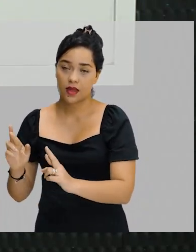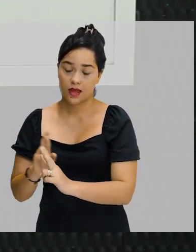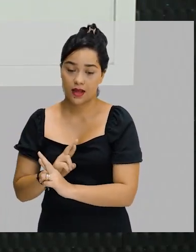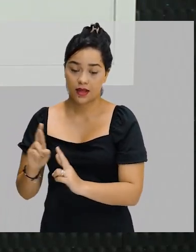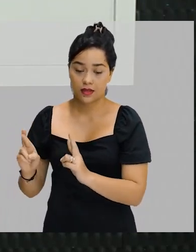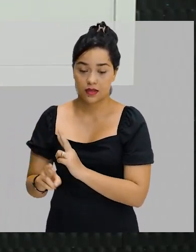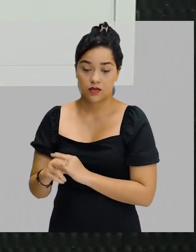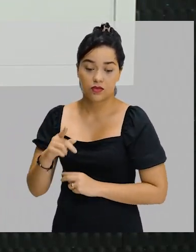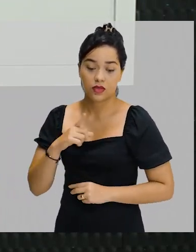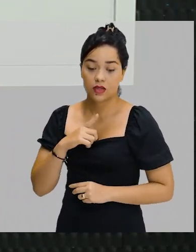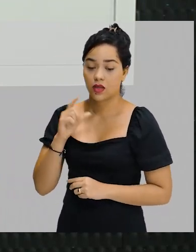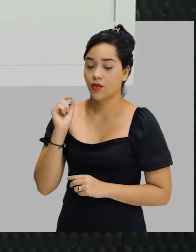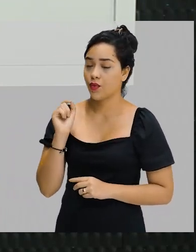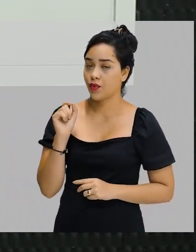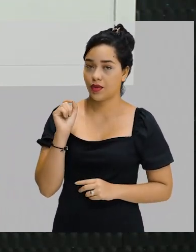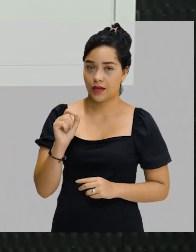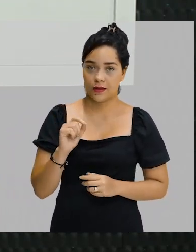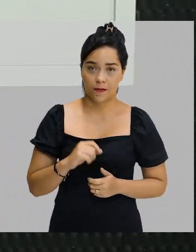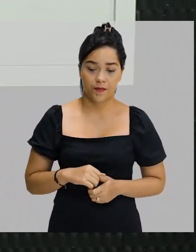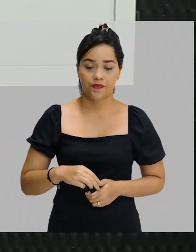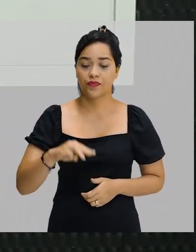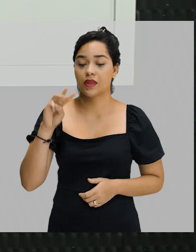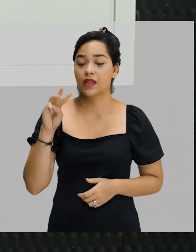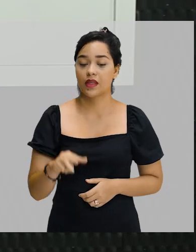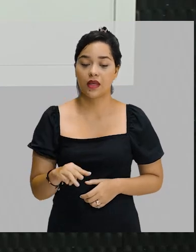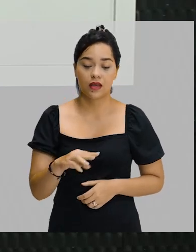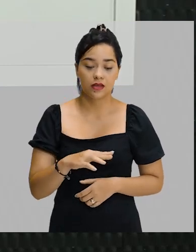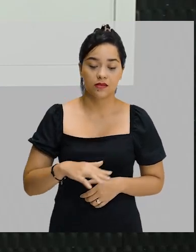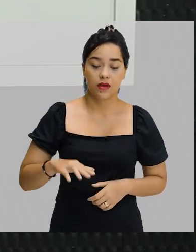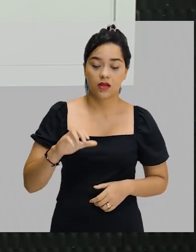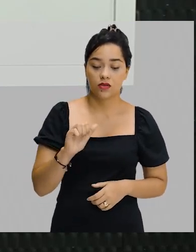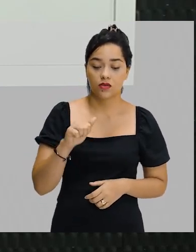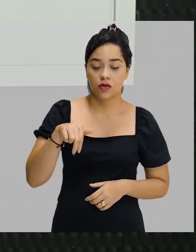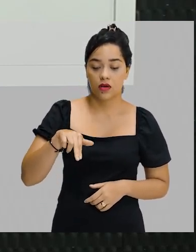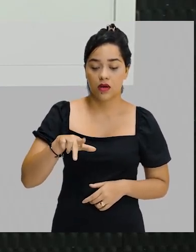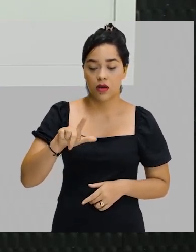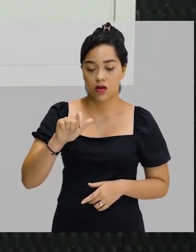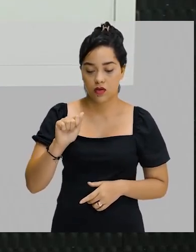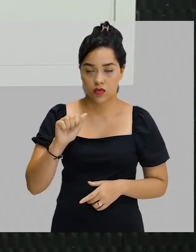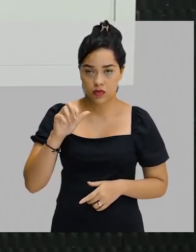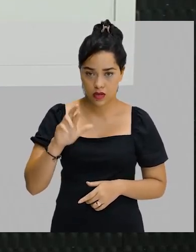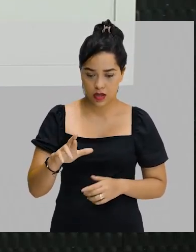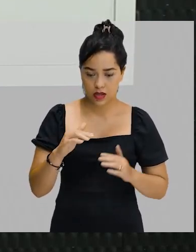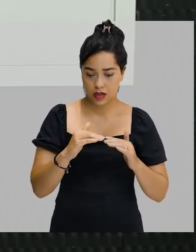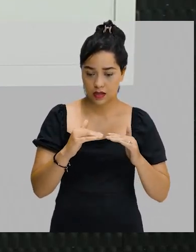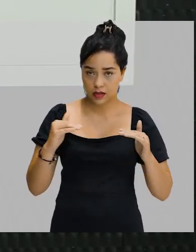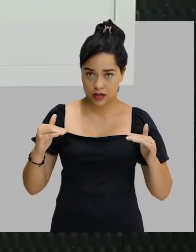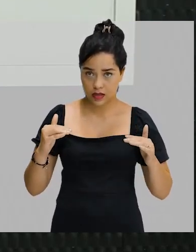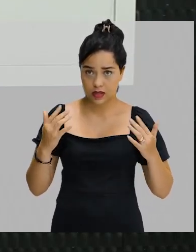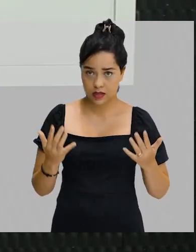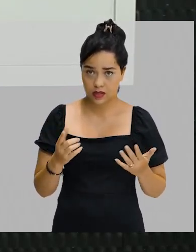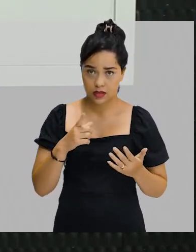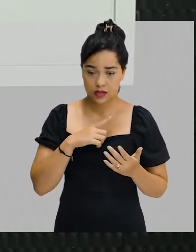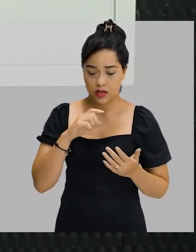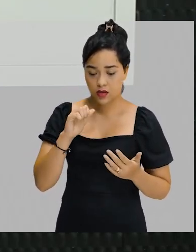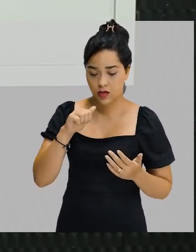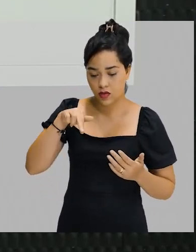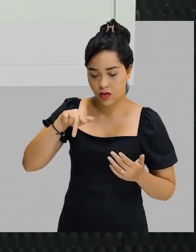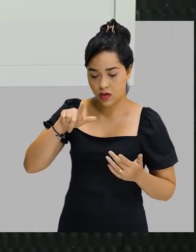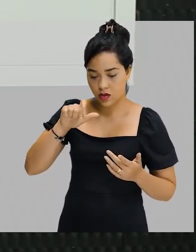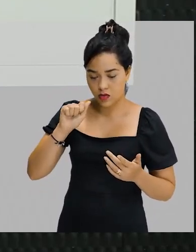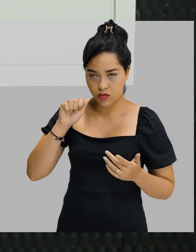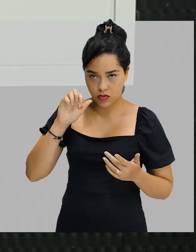fazer aqui vai ser o seguinte, né? Quem é espaço angular, linear vai ser o espaço angular, que é o